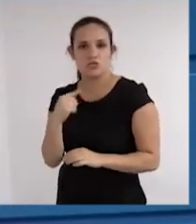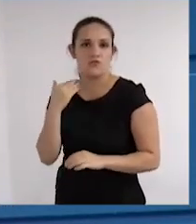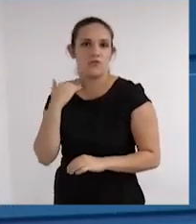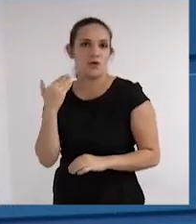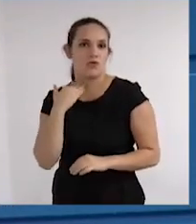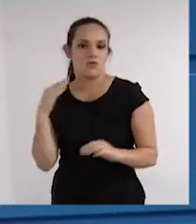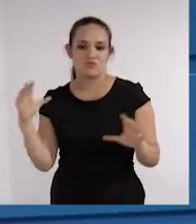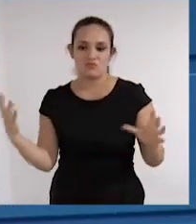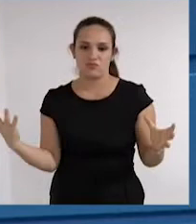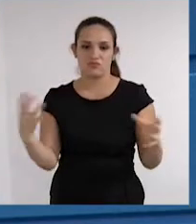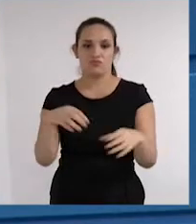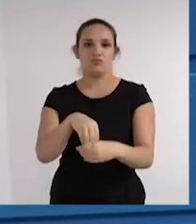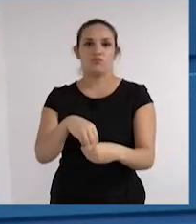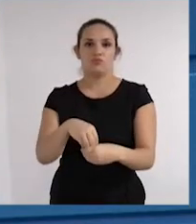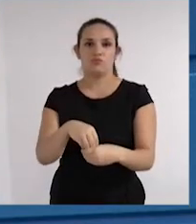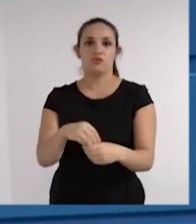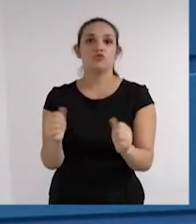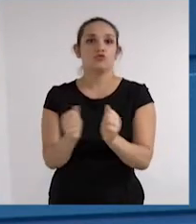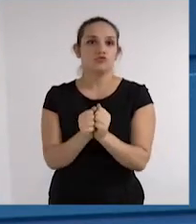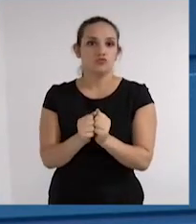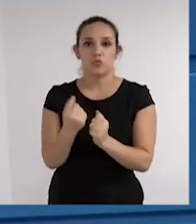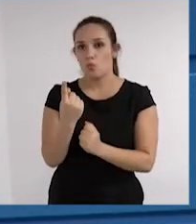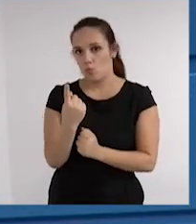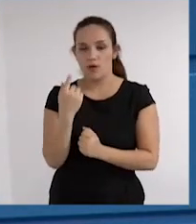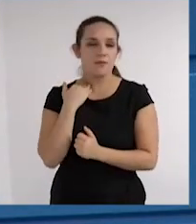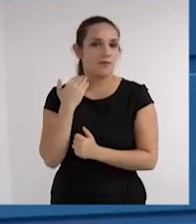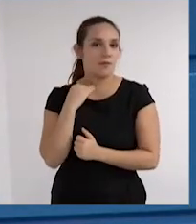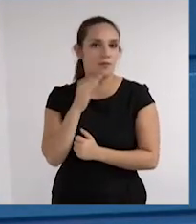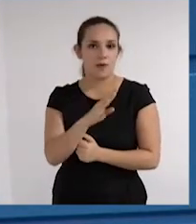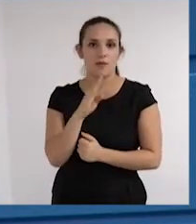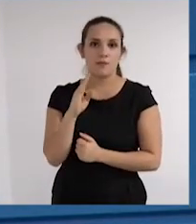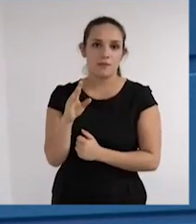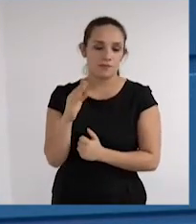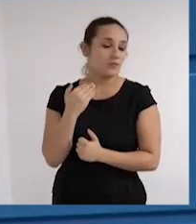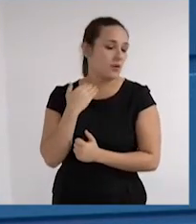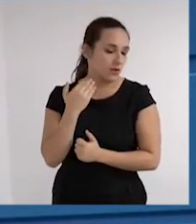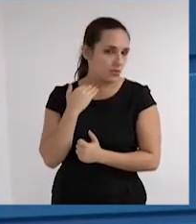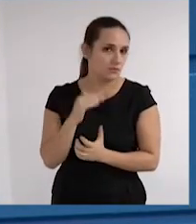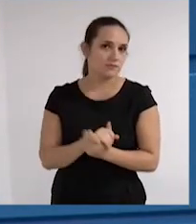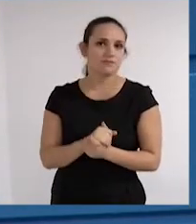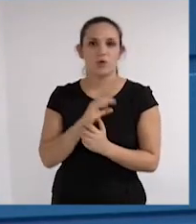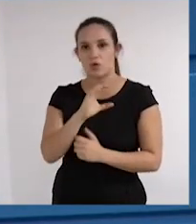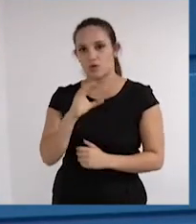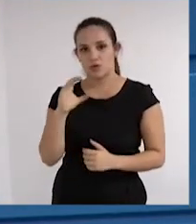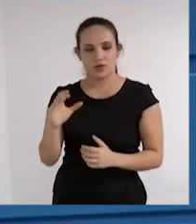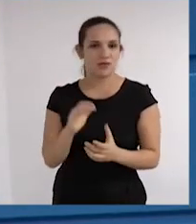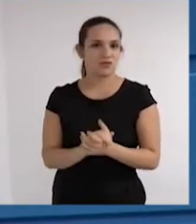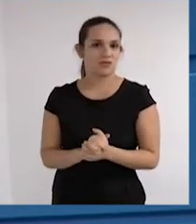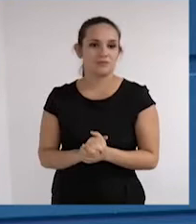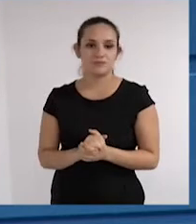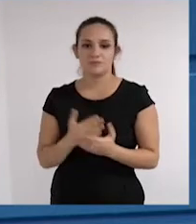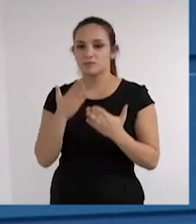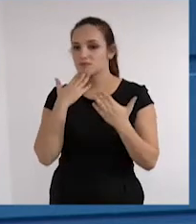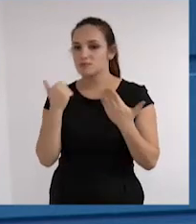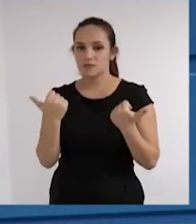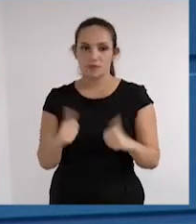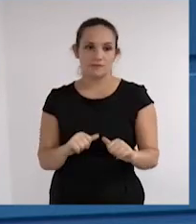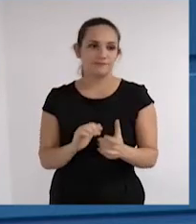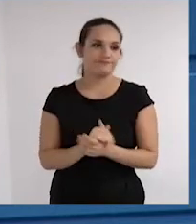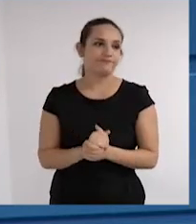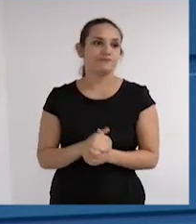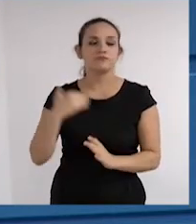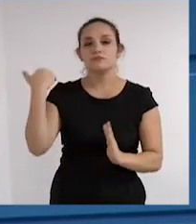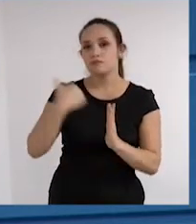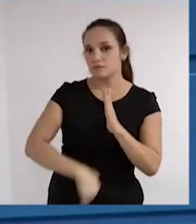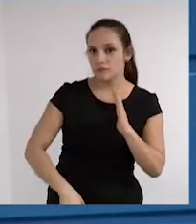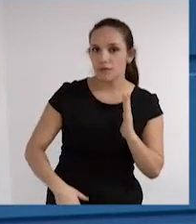maioria permitiu que se elevasse a alíquota de 11% para 14%, ainda se permitiu a junção da massa